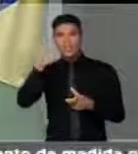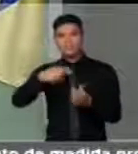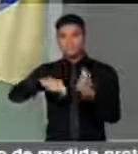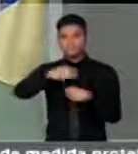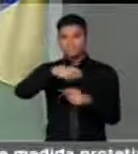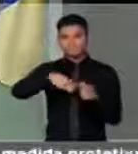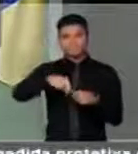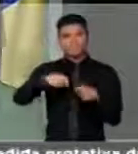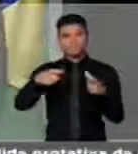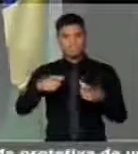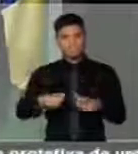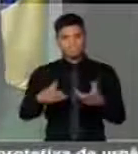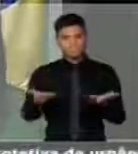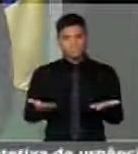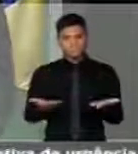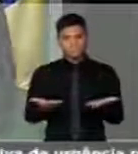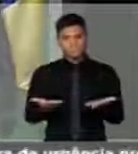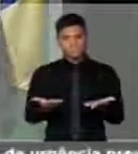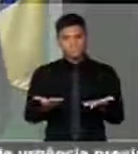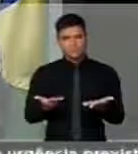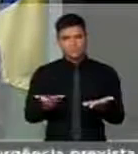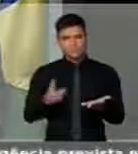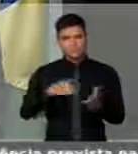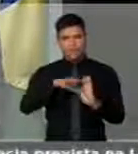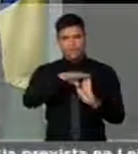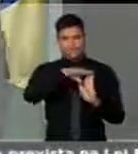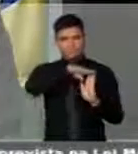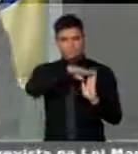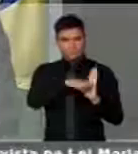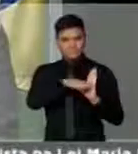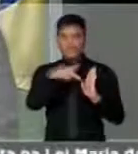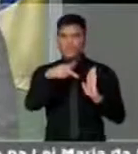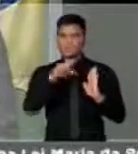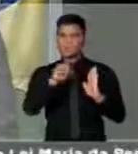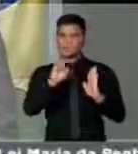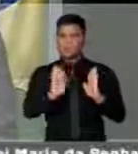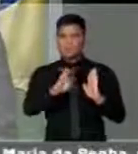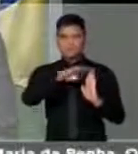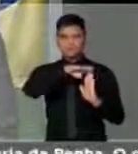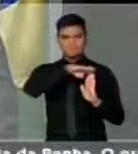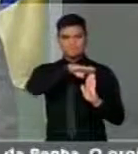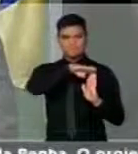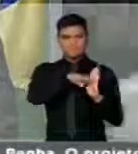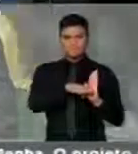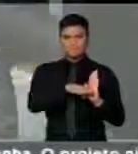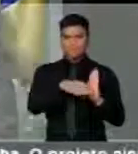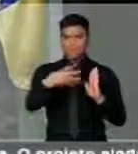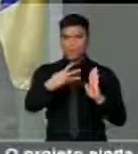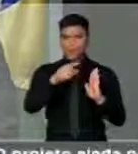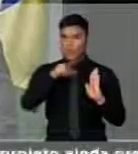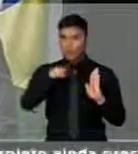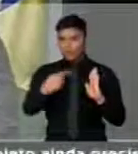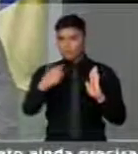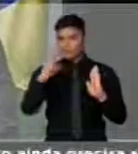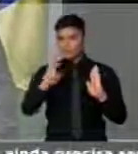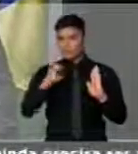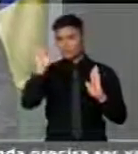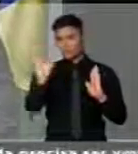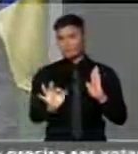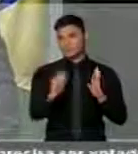novo o cenário de 2015 de queda do PIB, ou seja, do Produto Interno Bruto, em